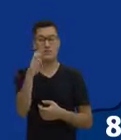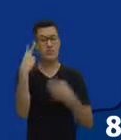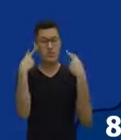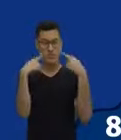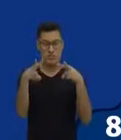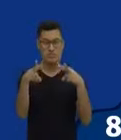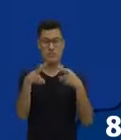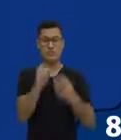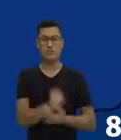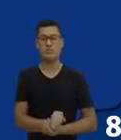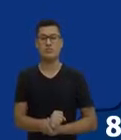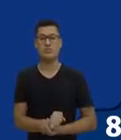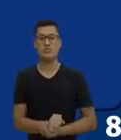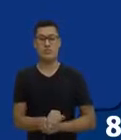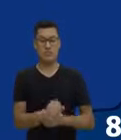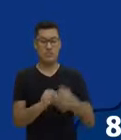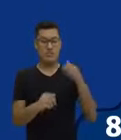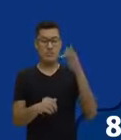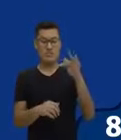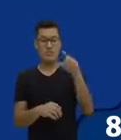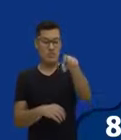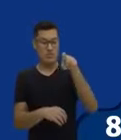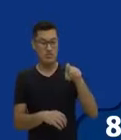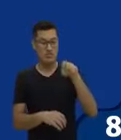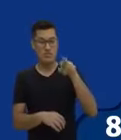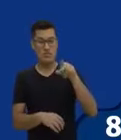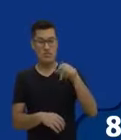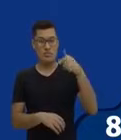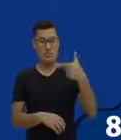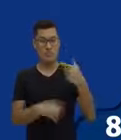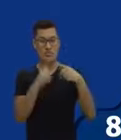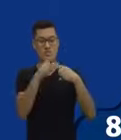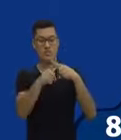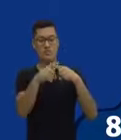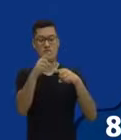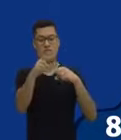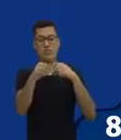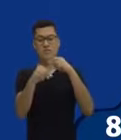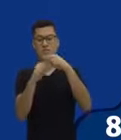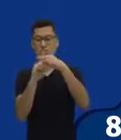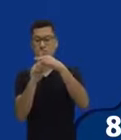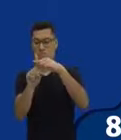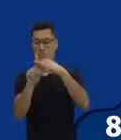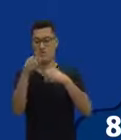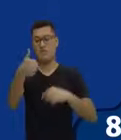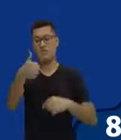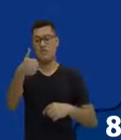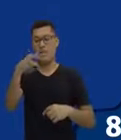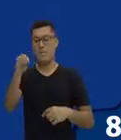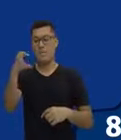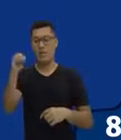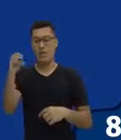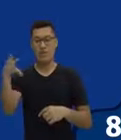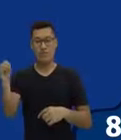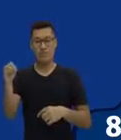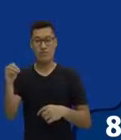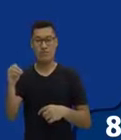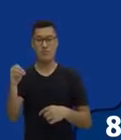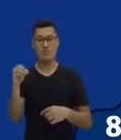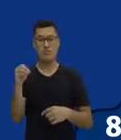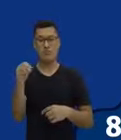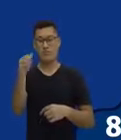desse jeito, ó. F de x igual a 2x mais 1.000. Observa, o 1.000 vai ser o nosso